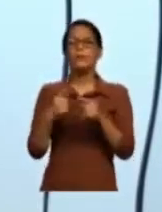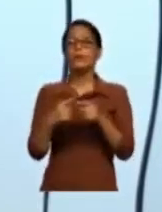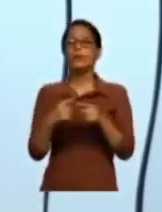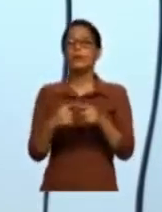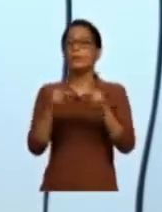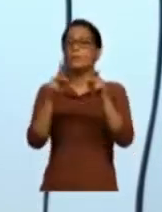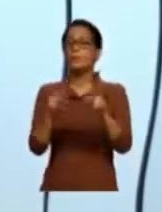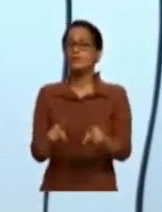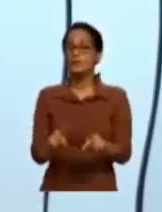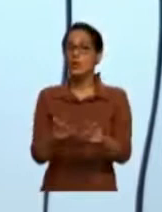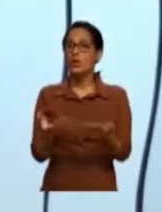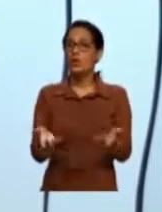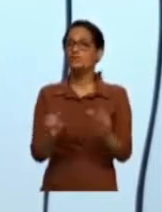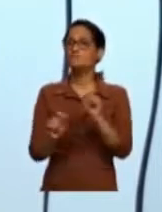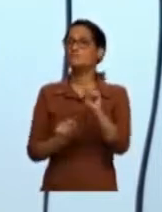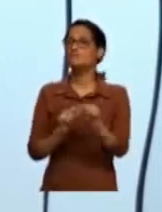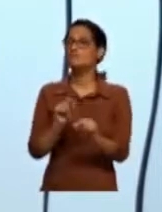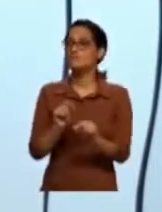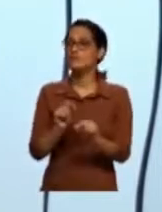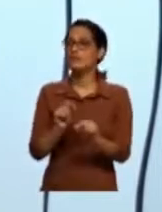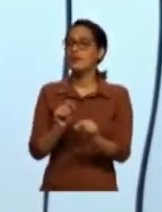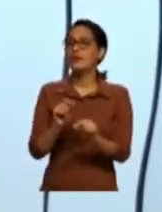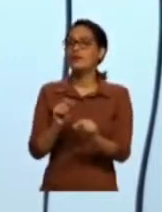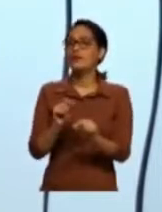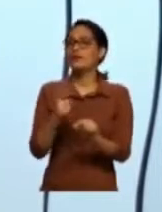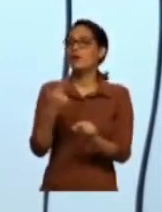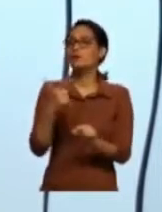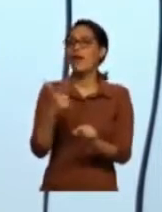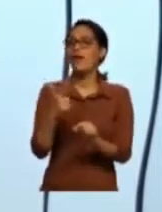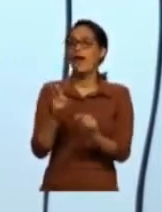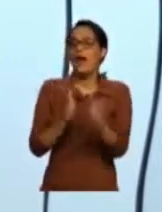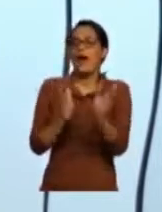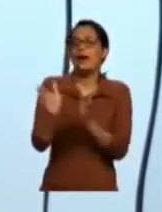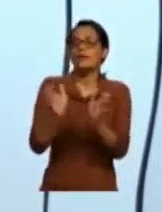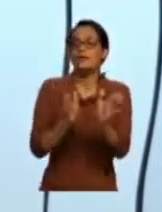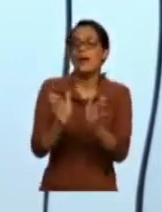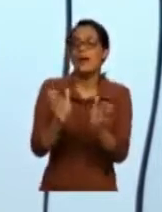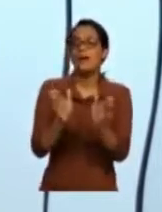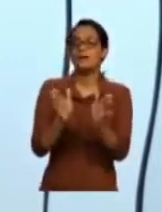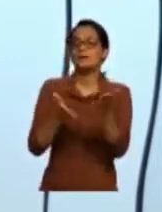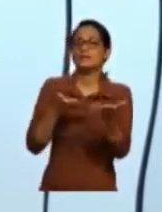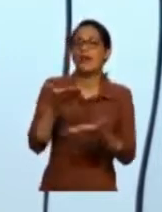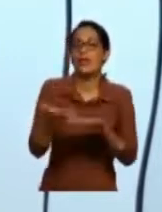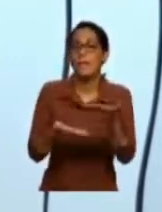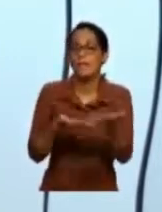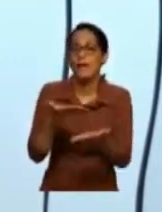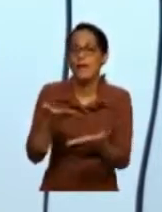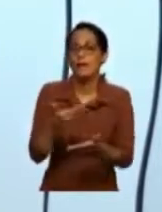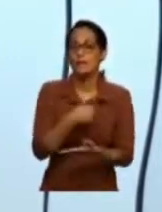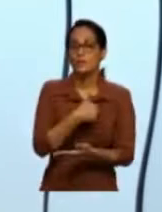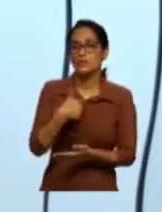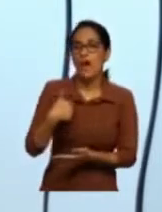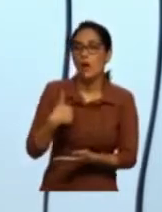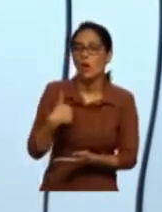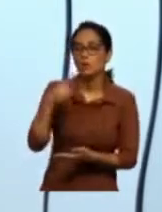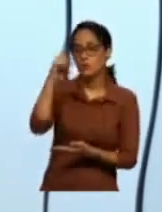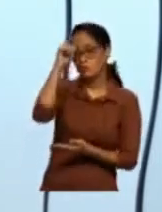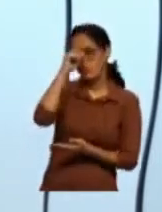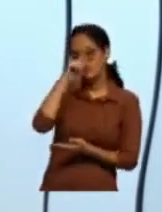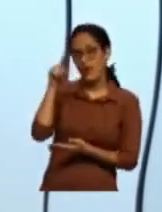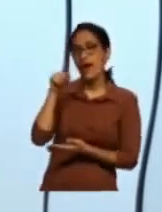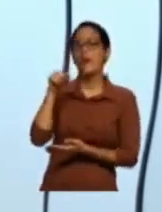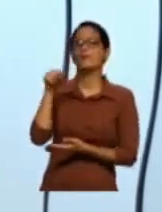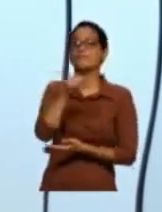com baixo acesso à saúde, com baixa qualidade de vida, digamos assim, elas vão ser